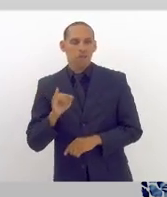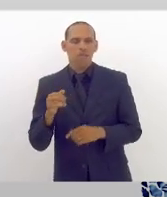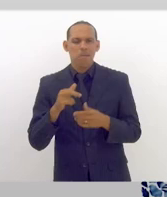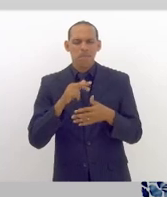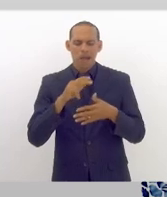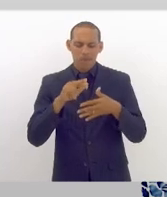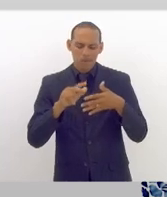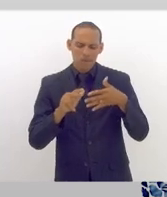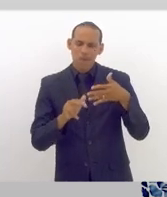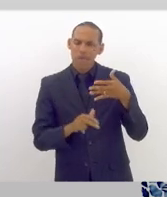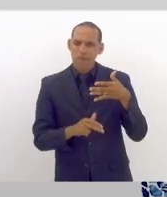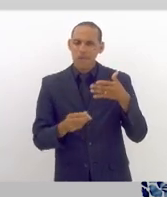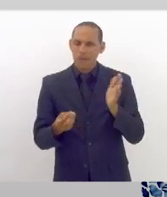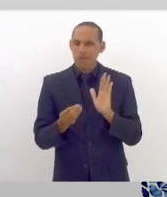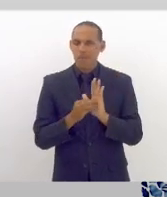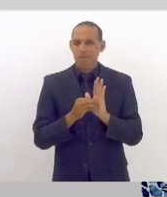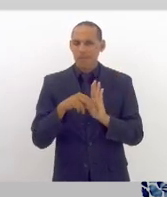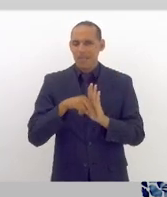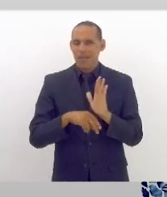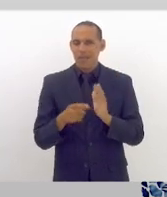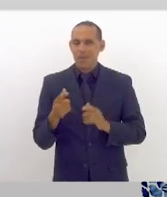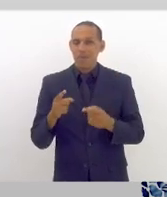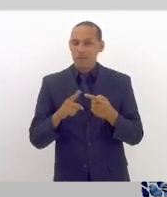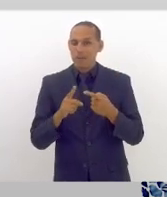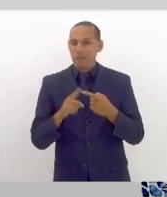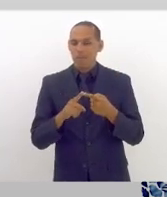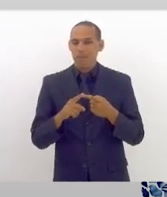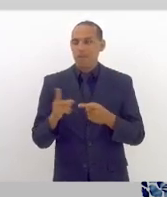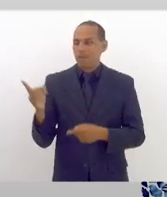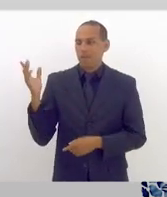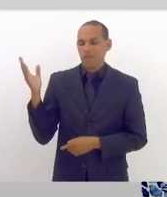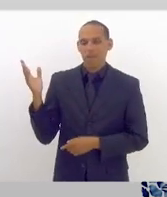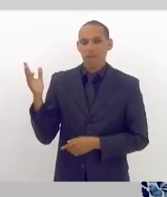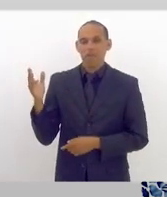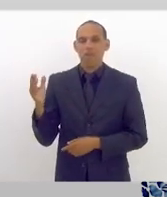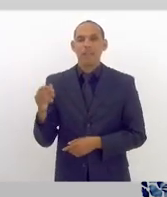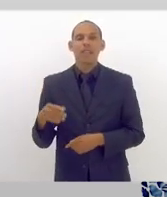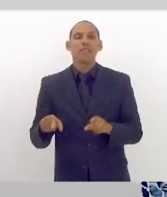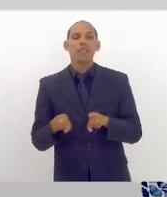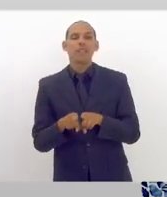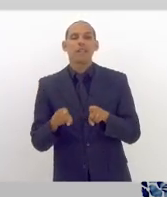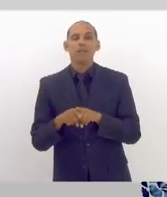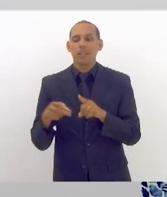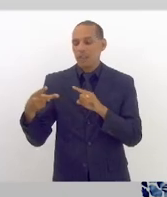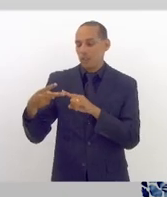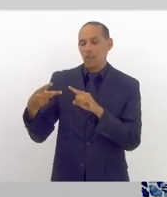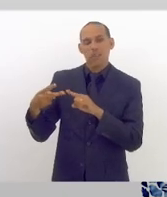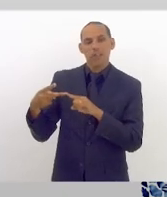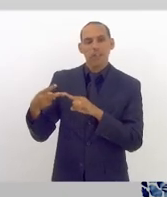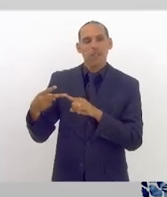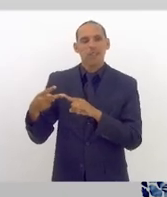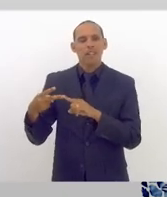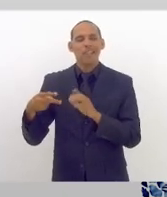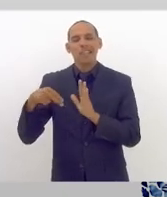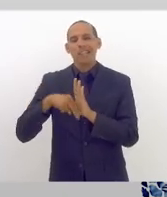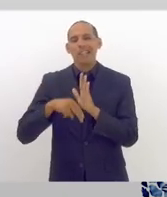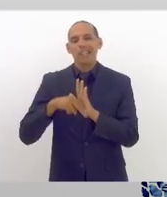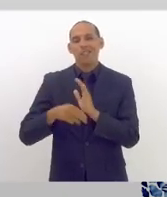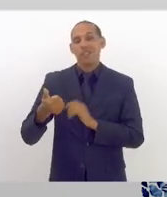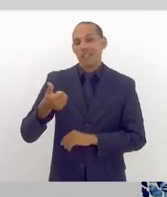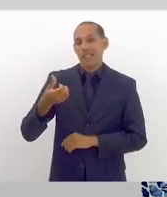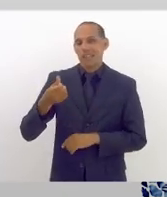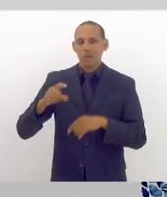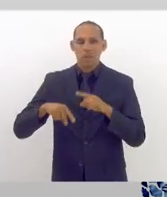vai estar disponível nesse nível continuando também a mesma tipo de informação ao nível 16 produtos e 16 atividades